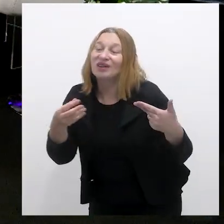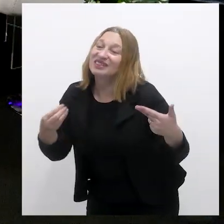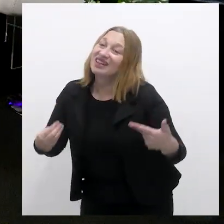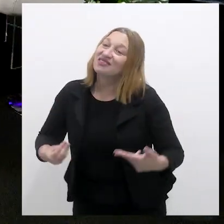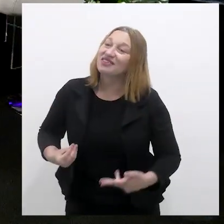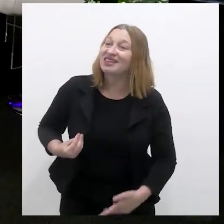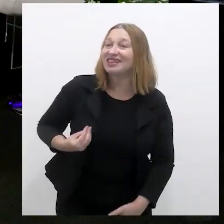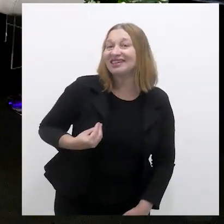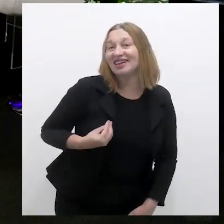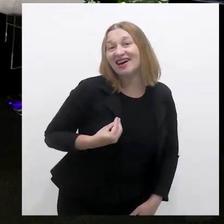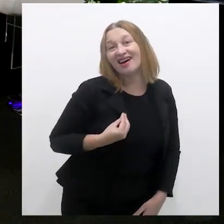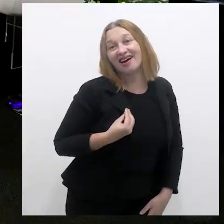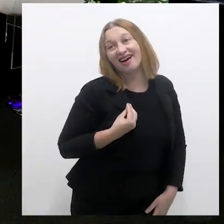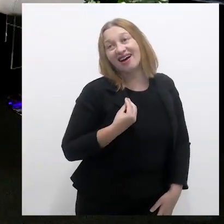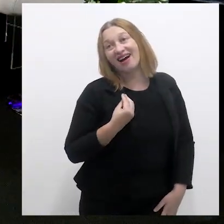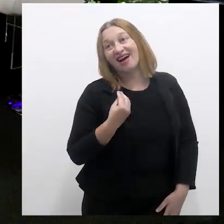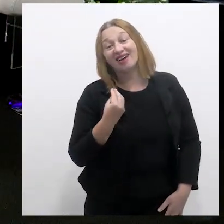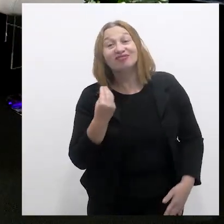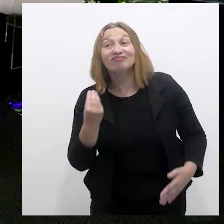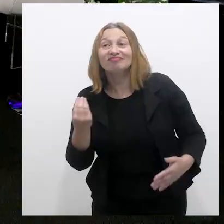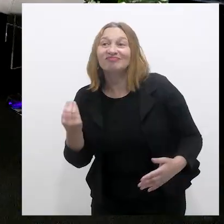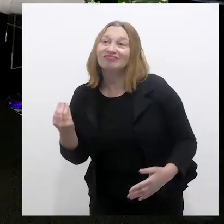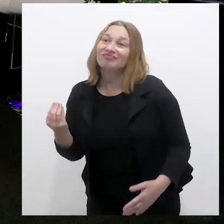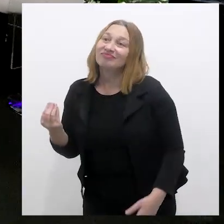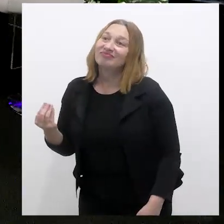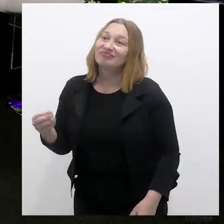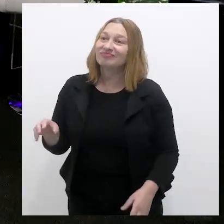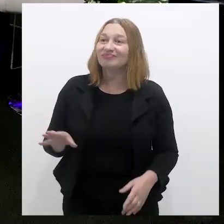Ah, são coisas da vida.